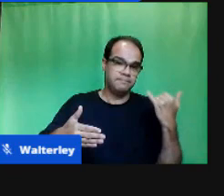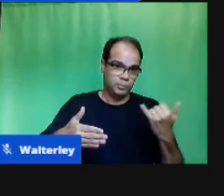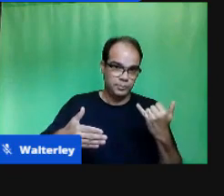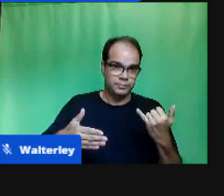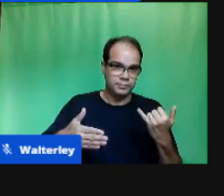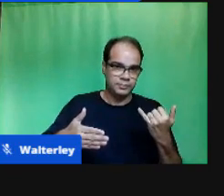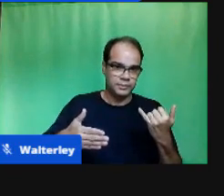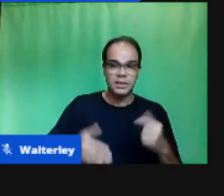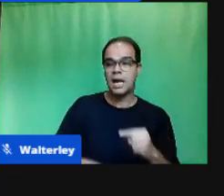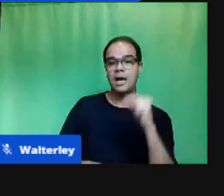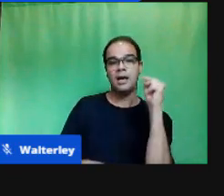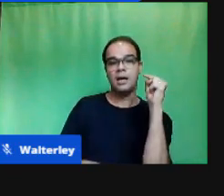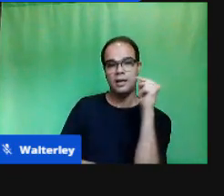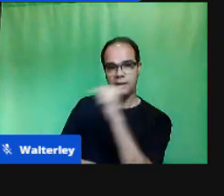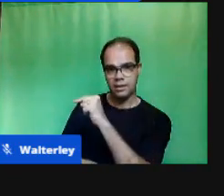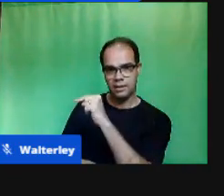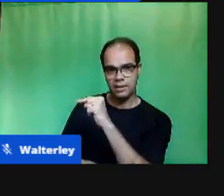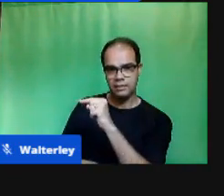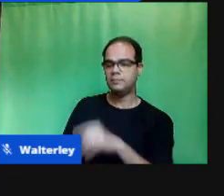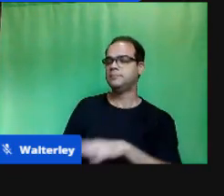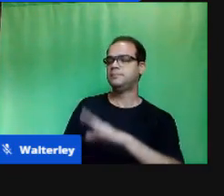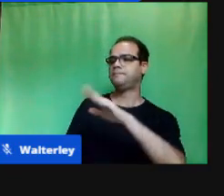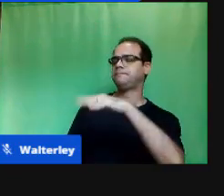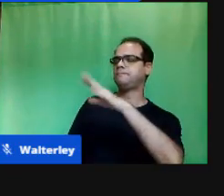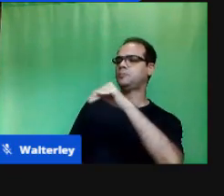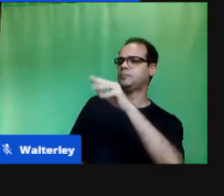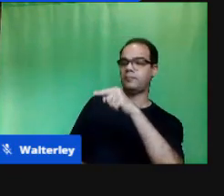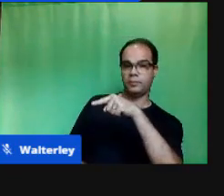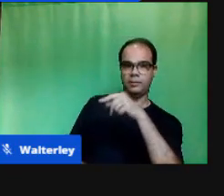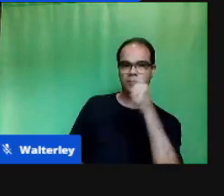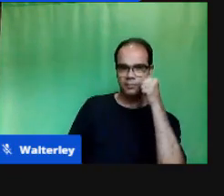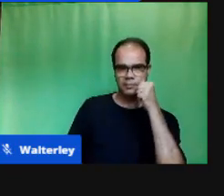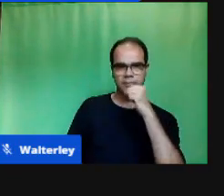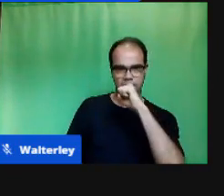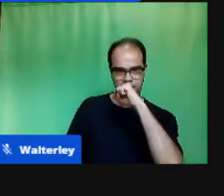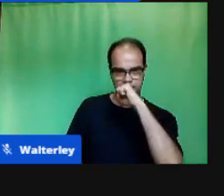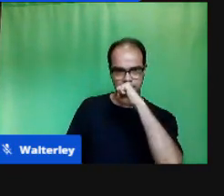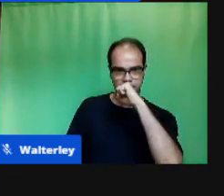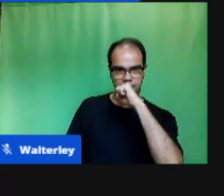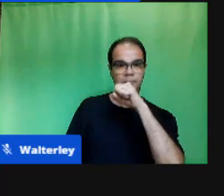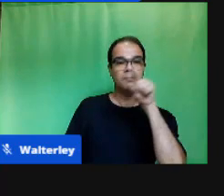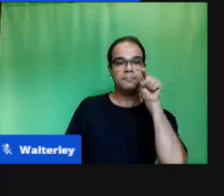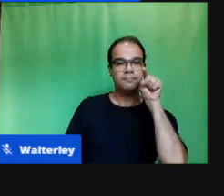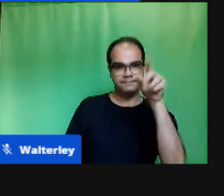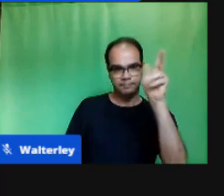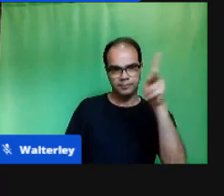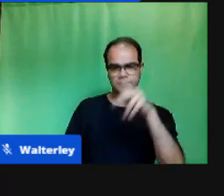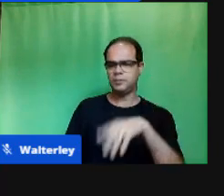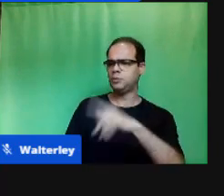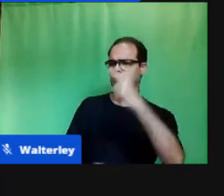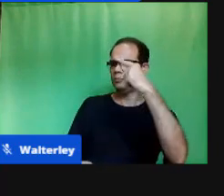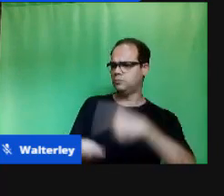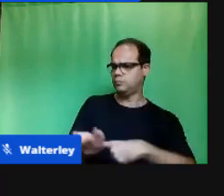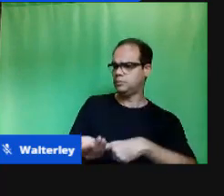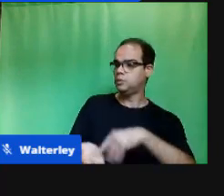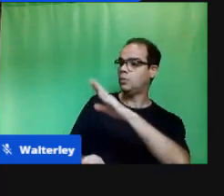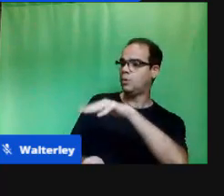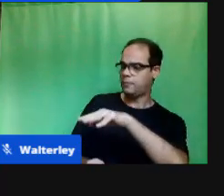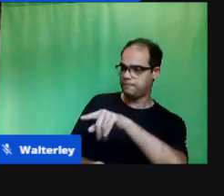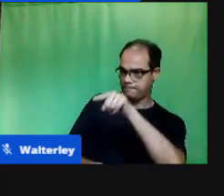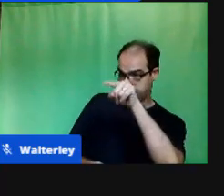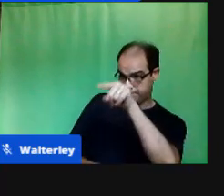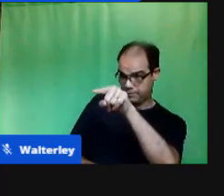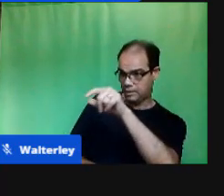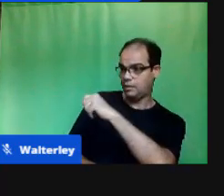que é difícil, eu sei que assim, né, tem muitas crianças que não